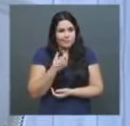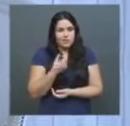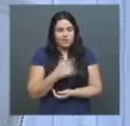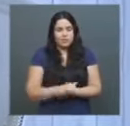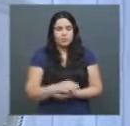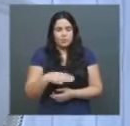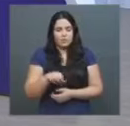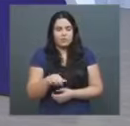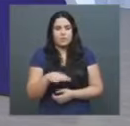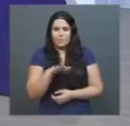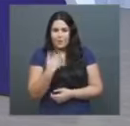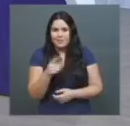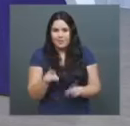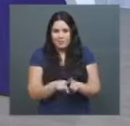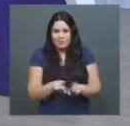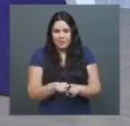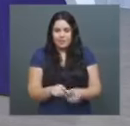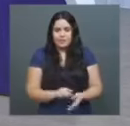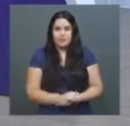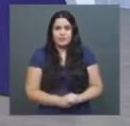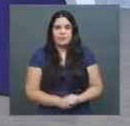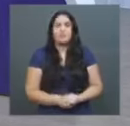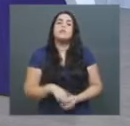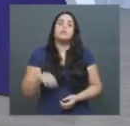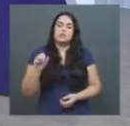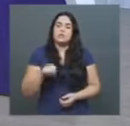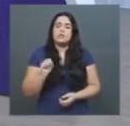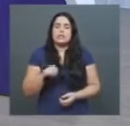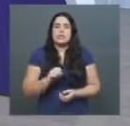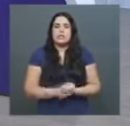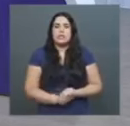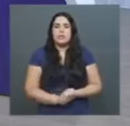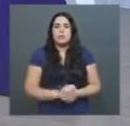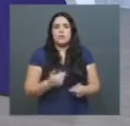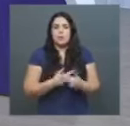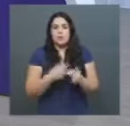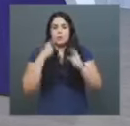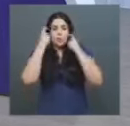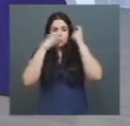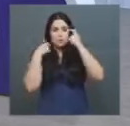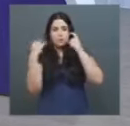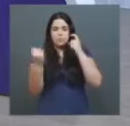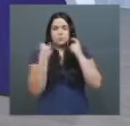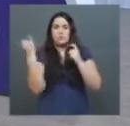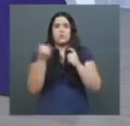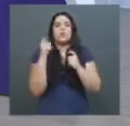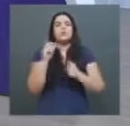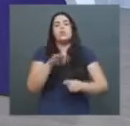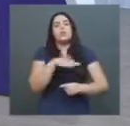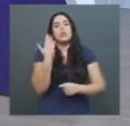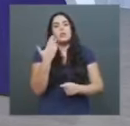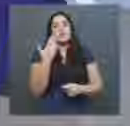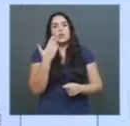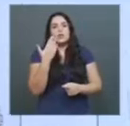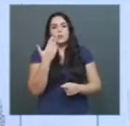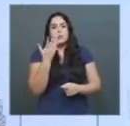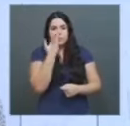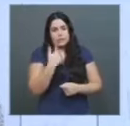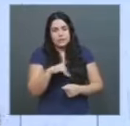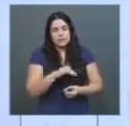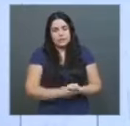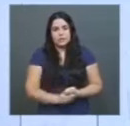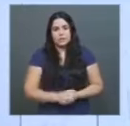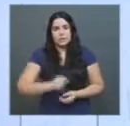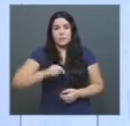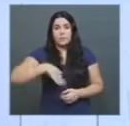mortalidade? Sim, sem dúvida. E um dado preocupante e importante nessa questão da mortalidade infantil é que